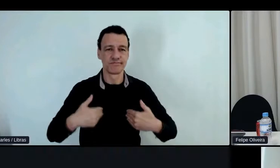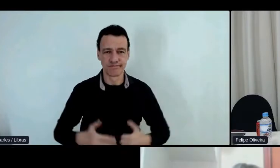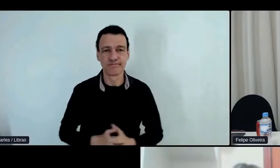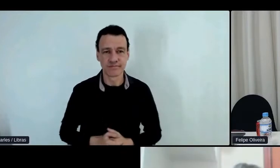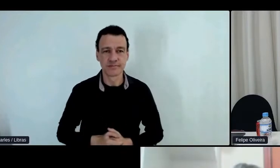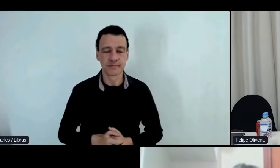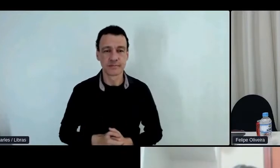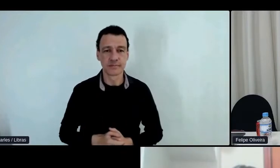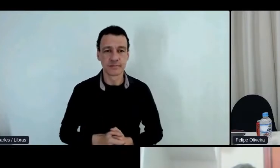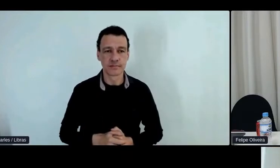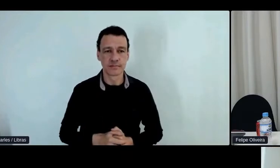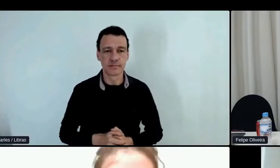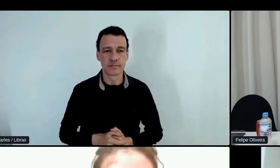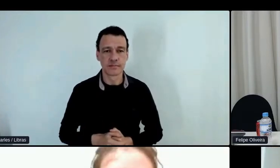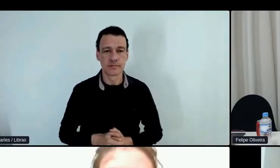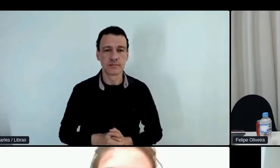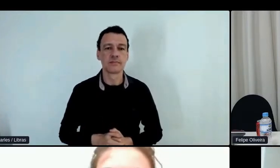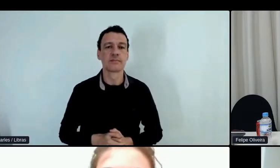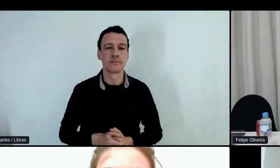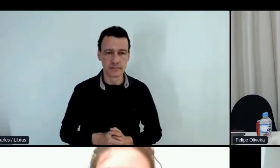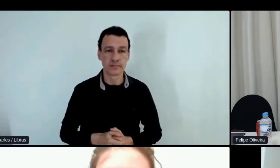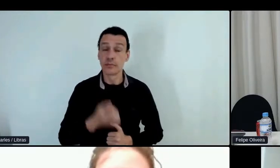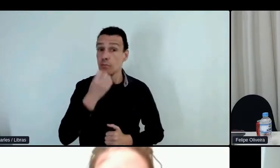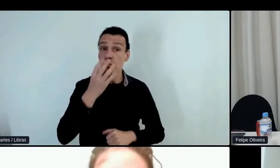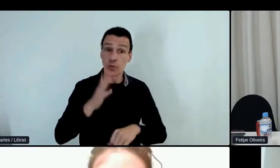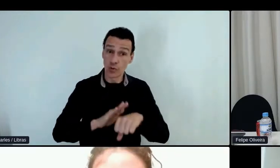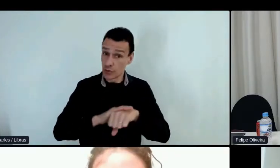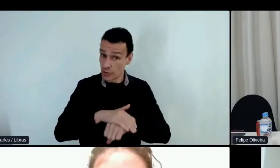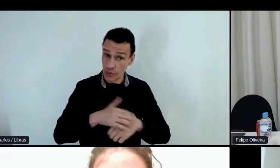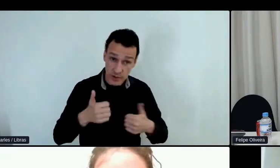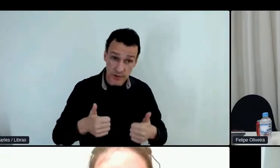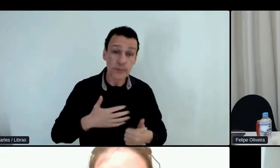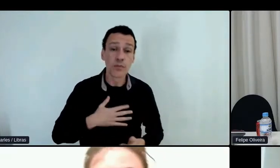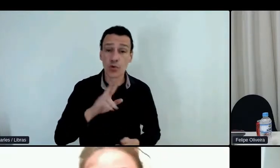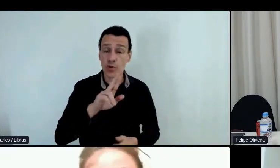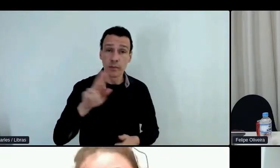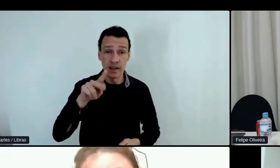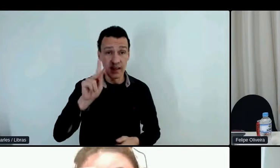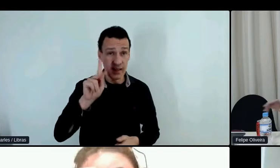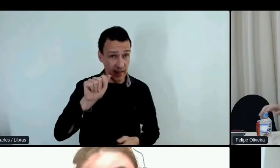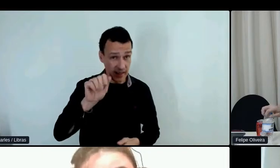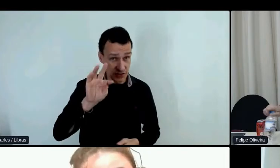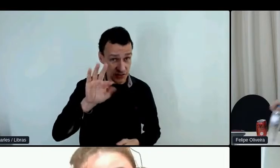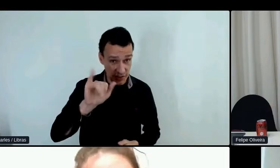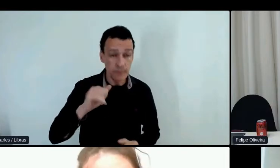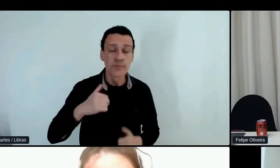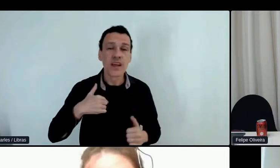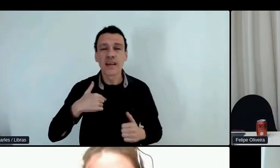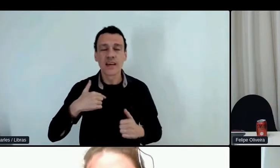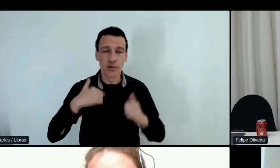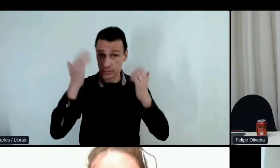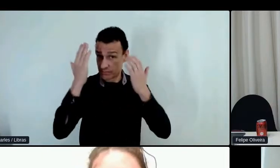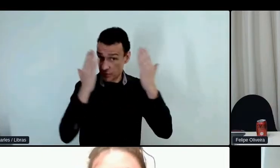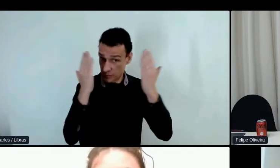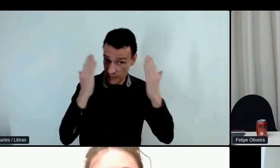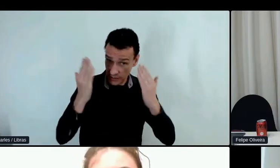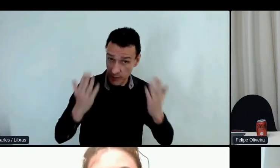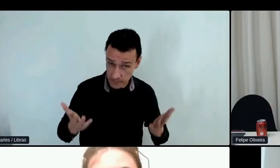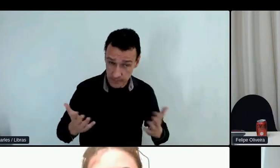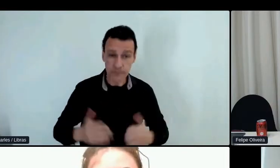E fui me descobrir autista bastante tempo depois, mas já me identificava muito com aquilo e gostava muito de fazer esse trabalho.